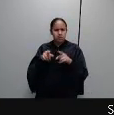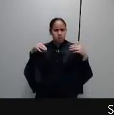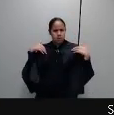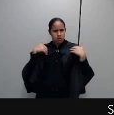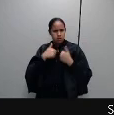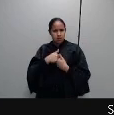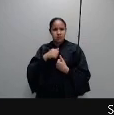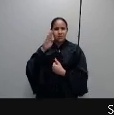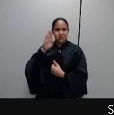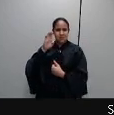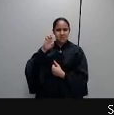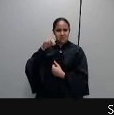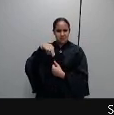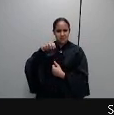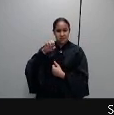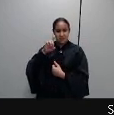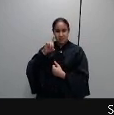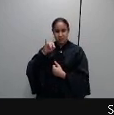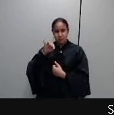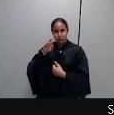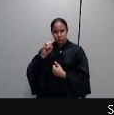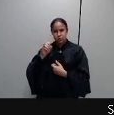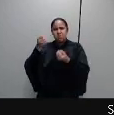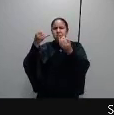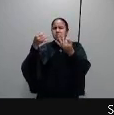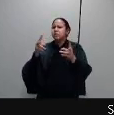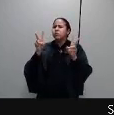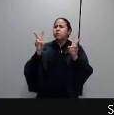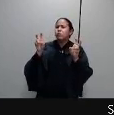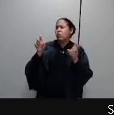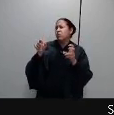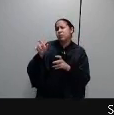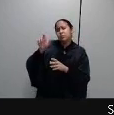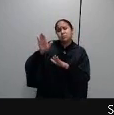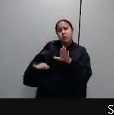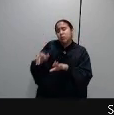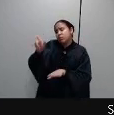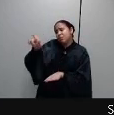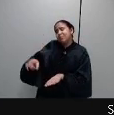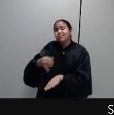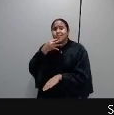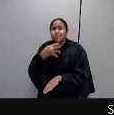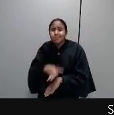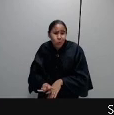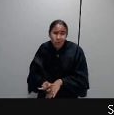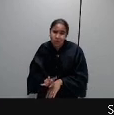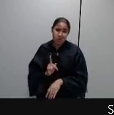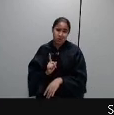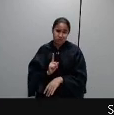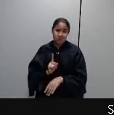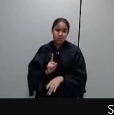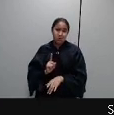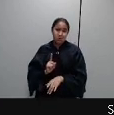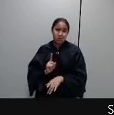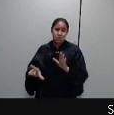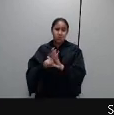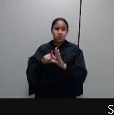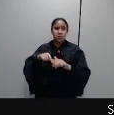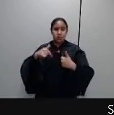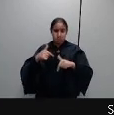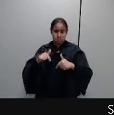sentido de não conhecer já que vou pedir licença vossas excelências para acompanhar o relator